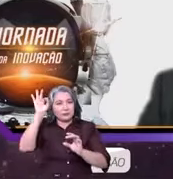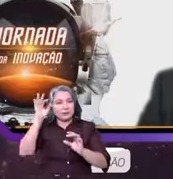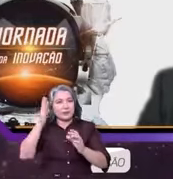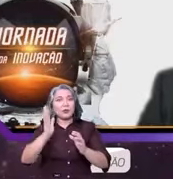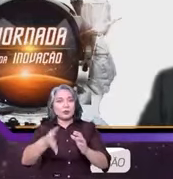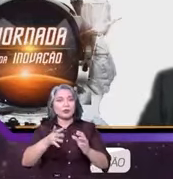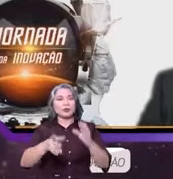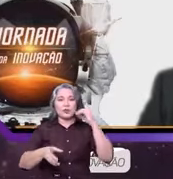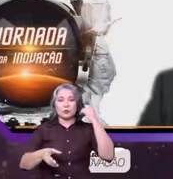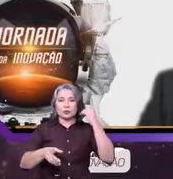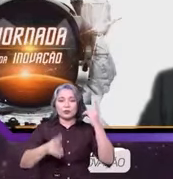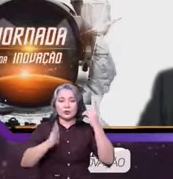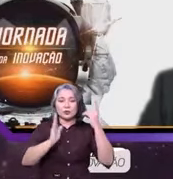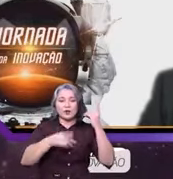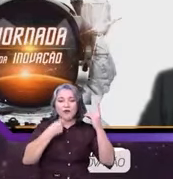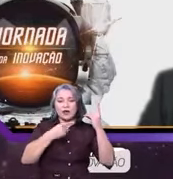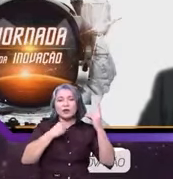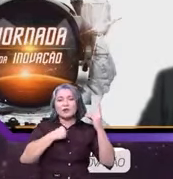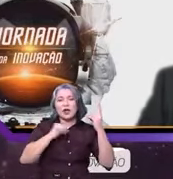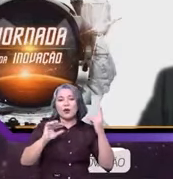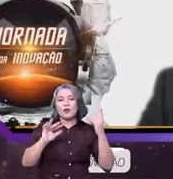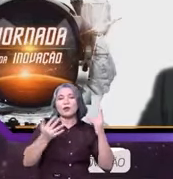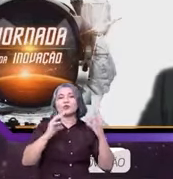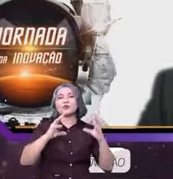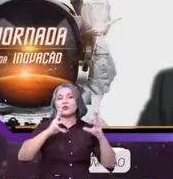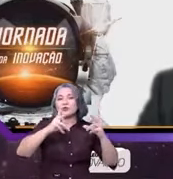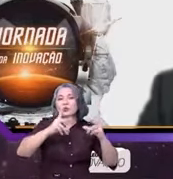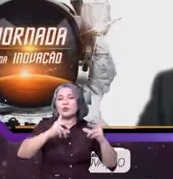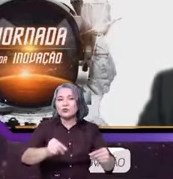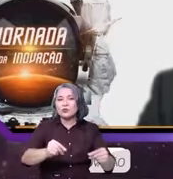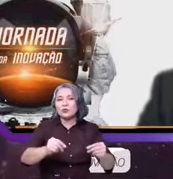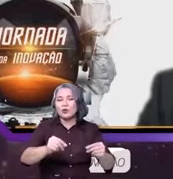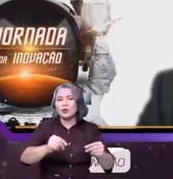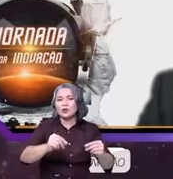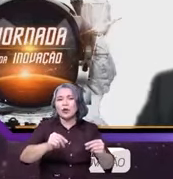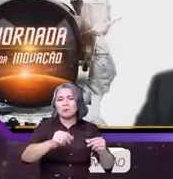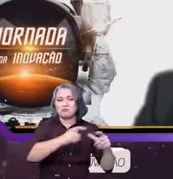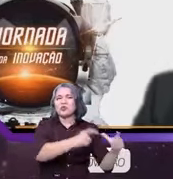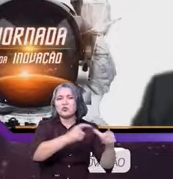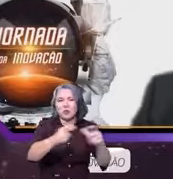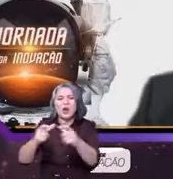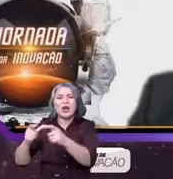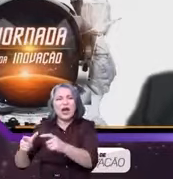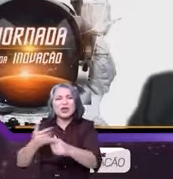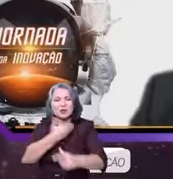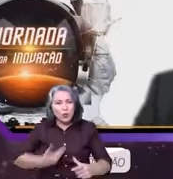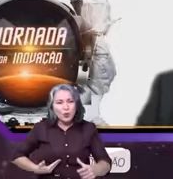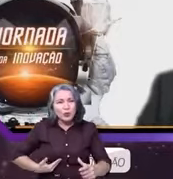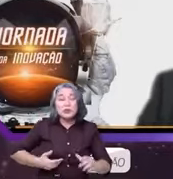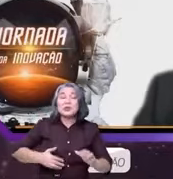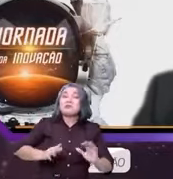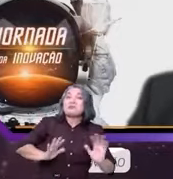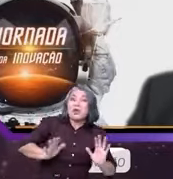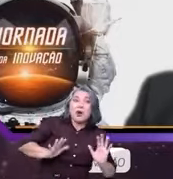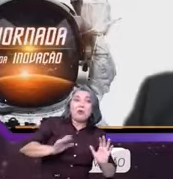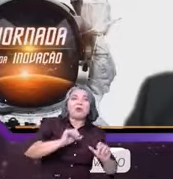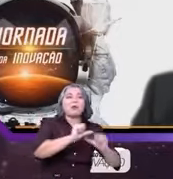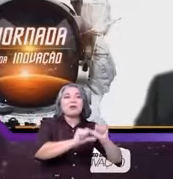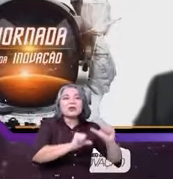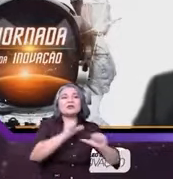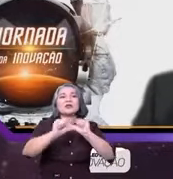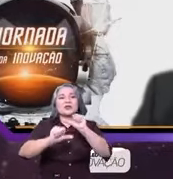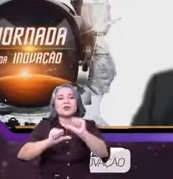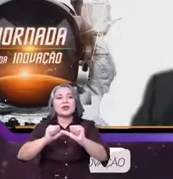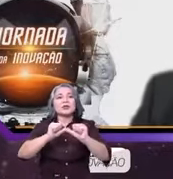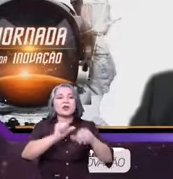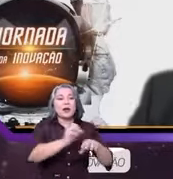Thiago trouxe, isso vai acontecer com tudo, com toda a organização? Talvez não. É uma transformação, é um estágio que